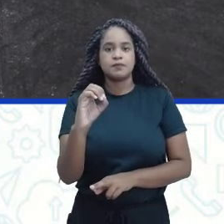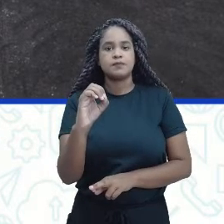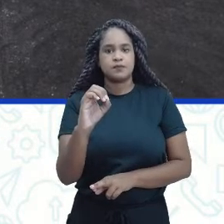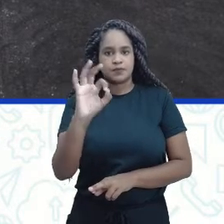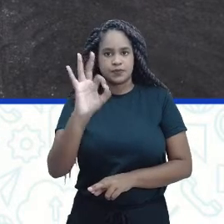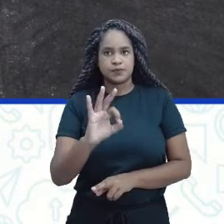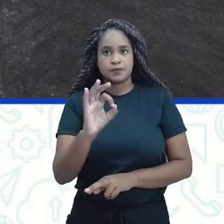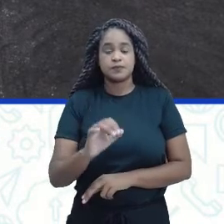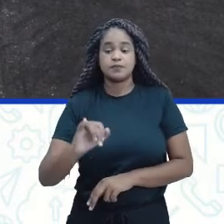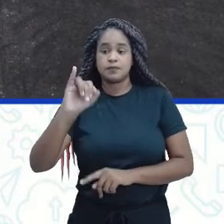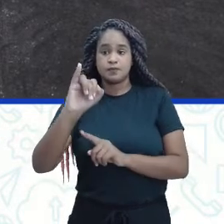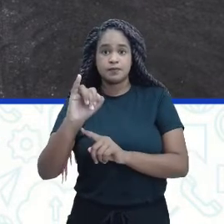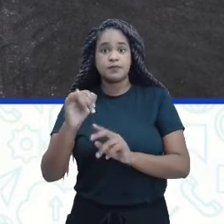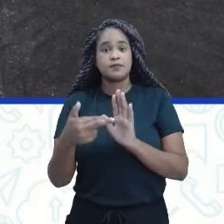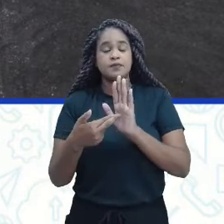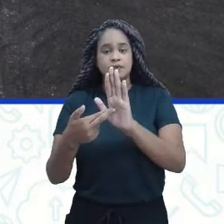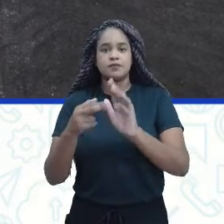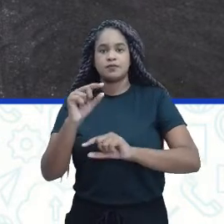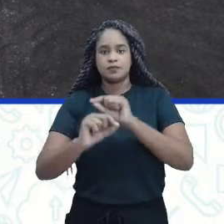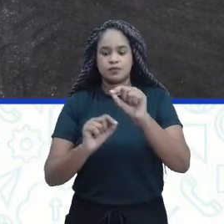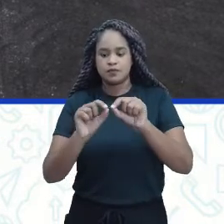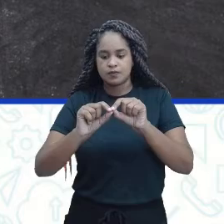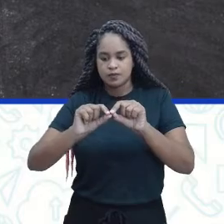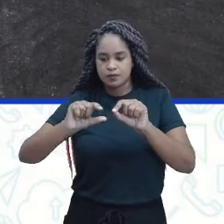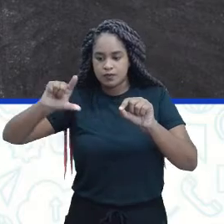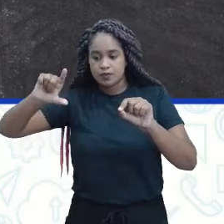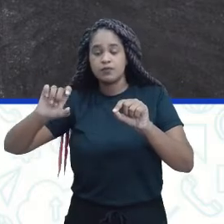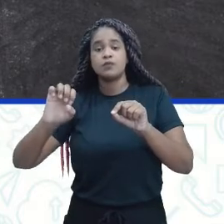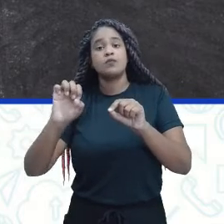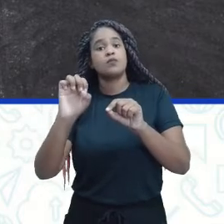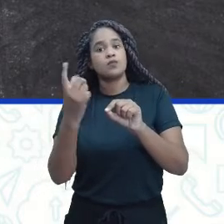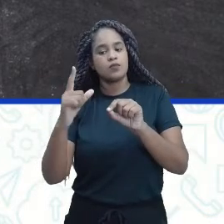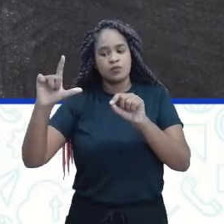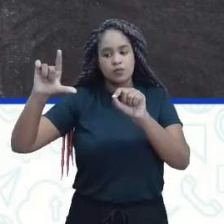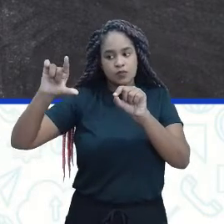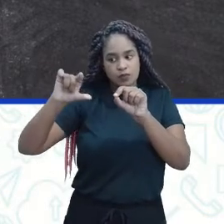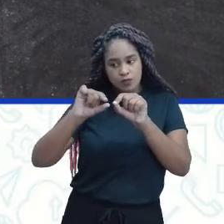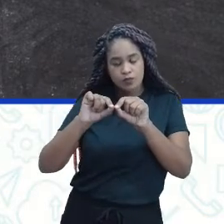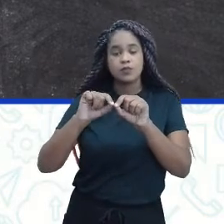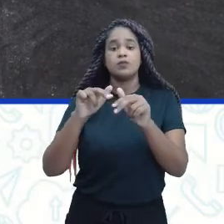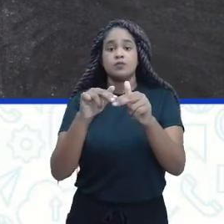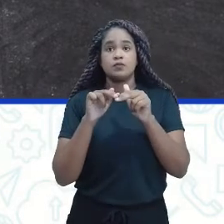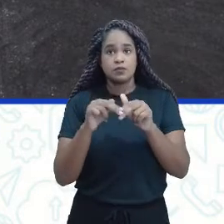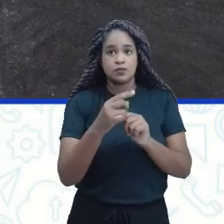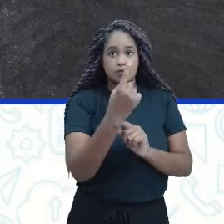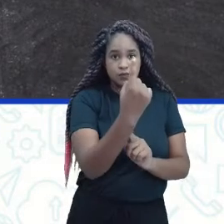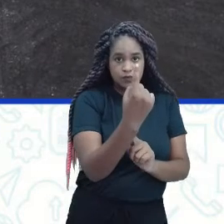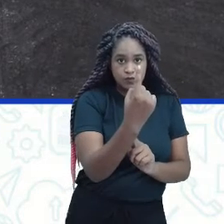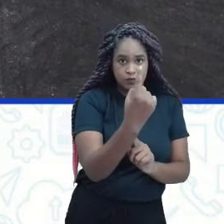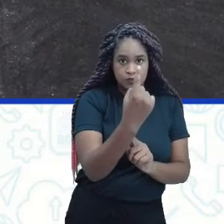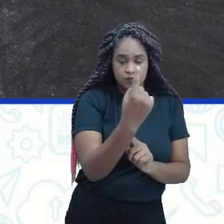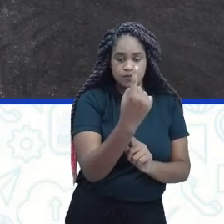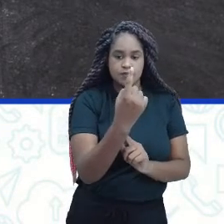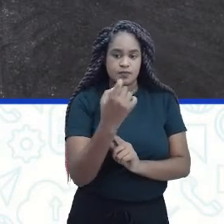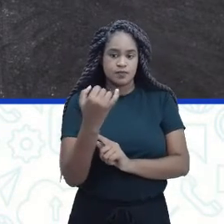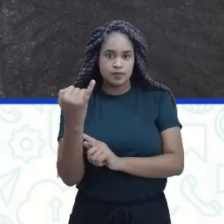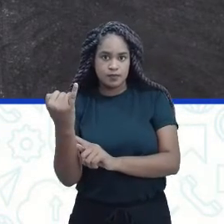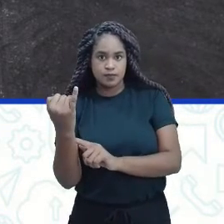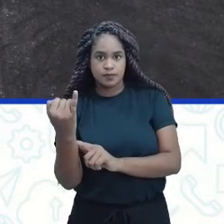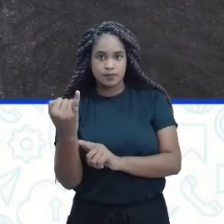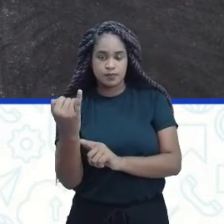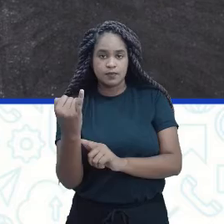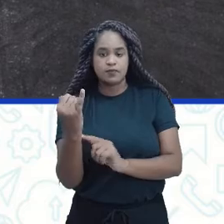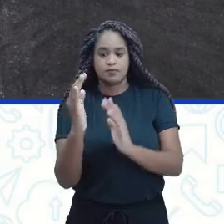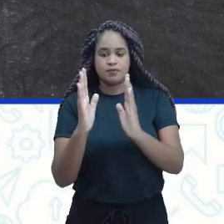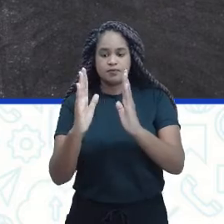o I representando esse aumento ou essa diminuição. Por isso que entre o 1 e o I sempre tem o mais ou menos. Se for